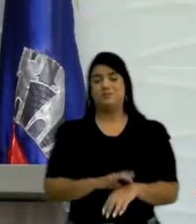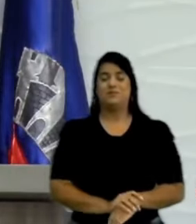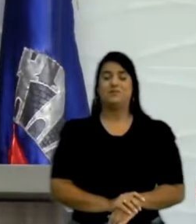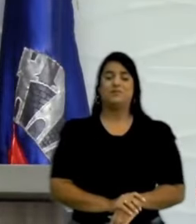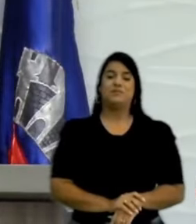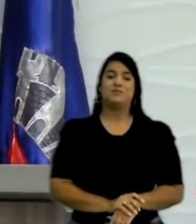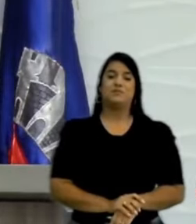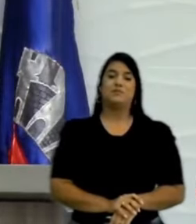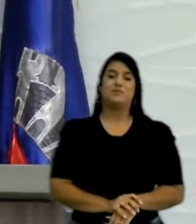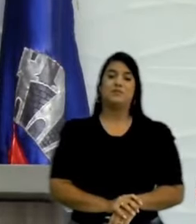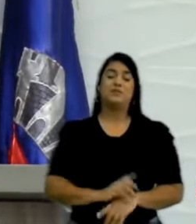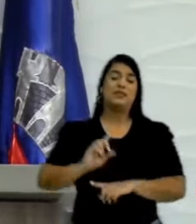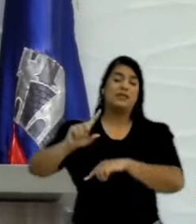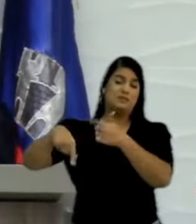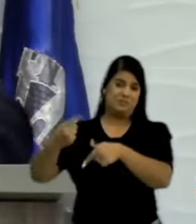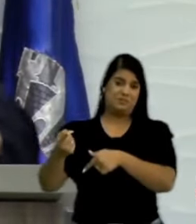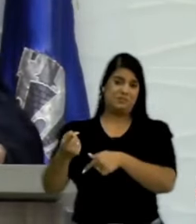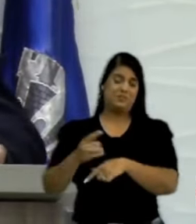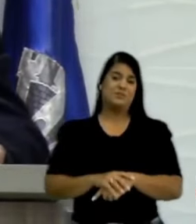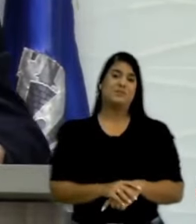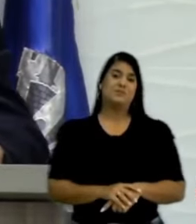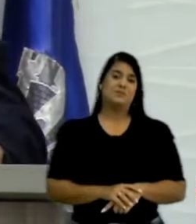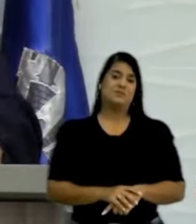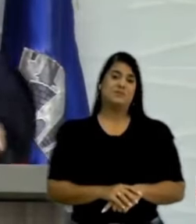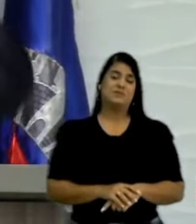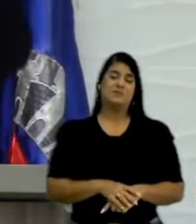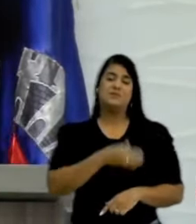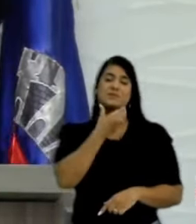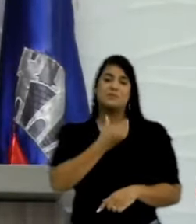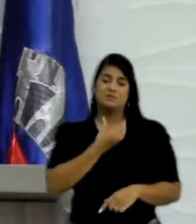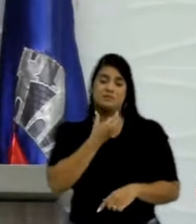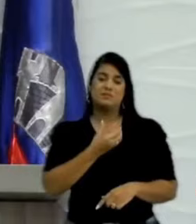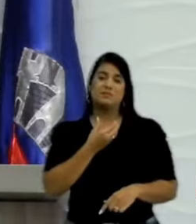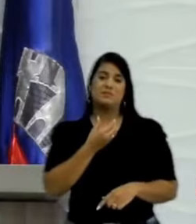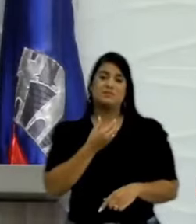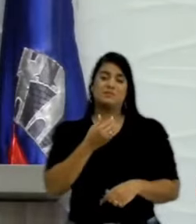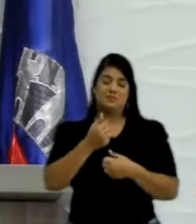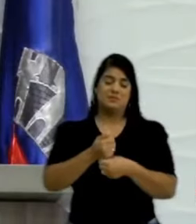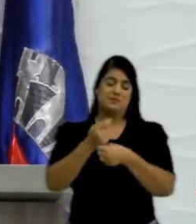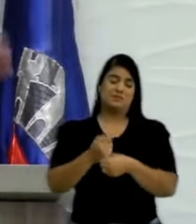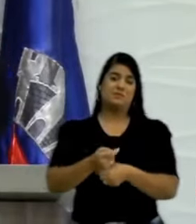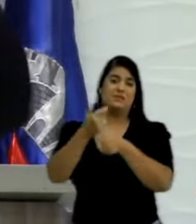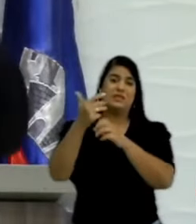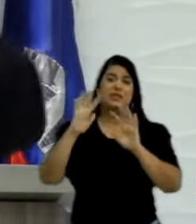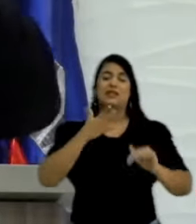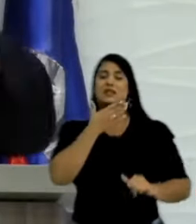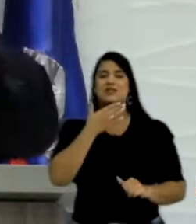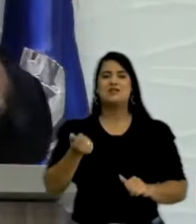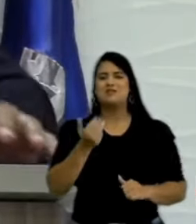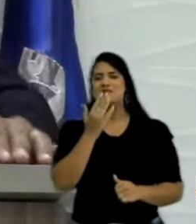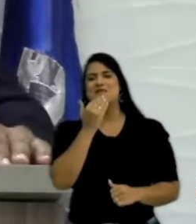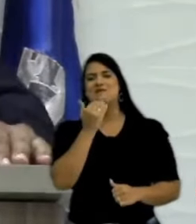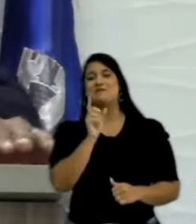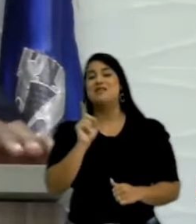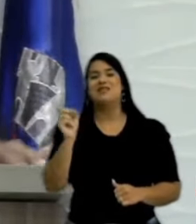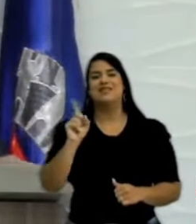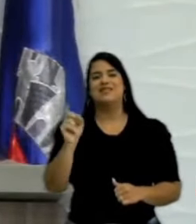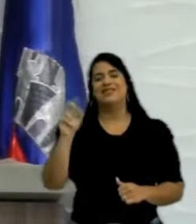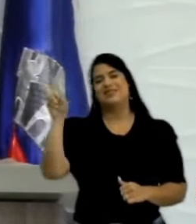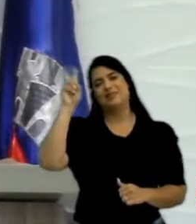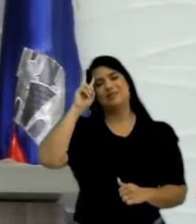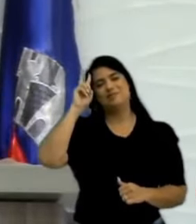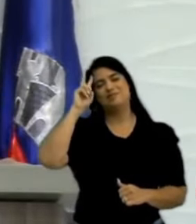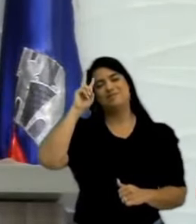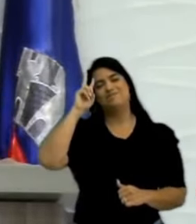e depois do Natal e do Réveillon, a melhor comida que eu comi foi naquela